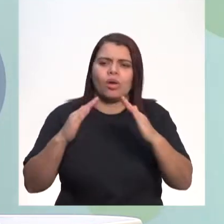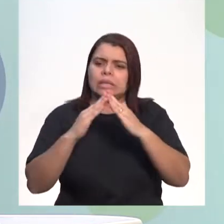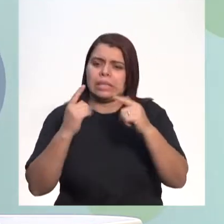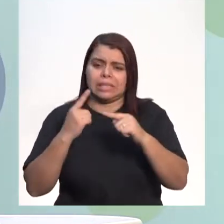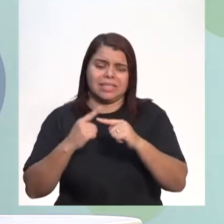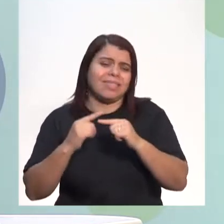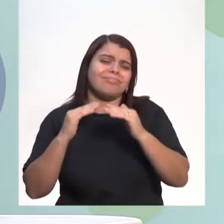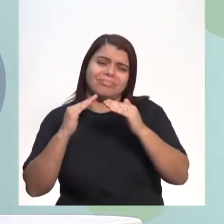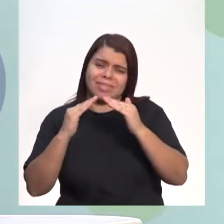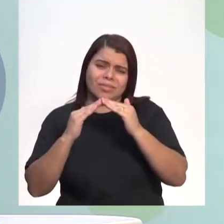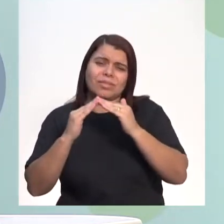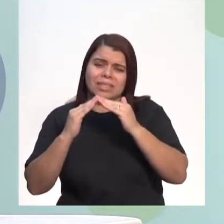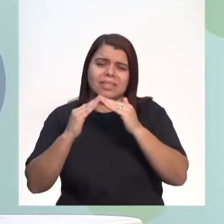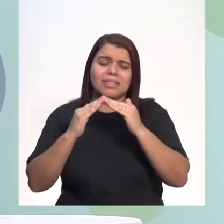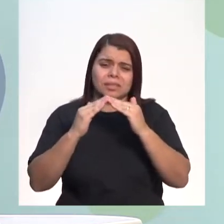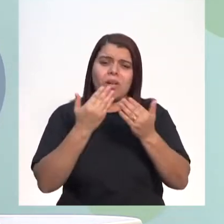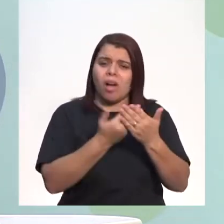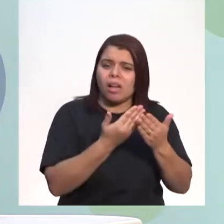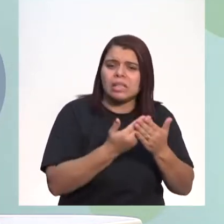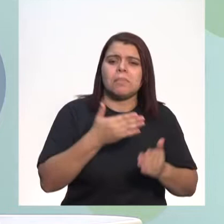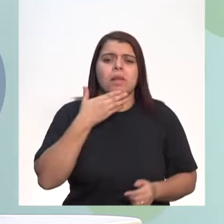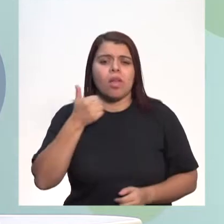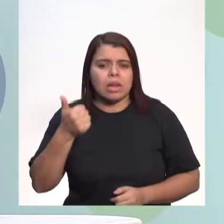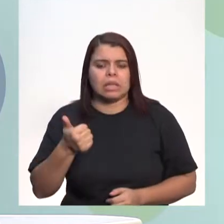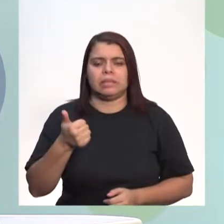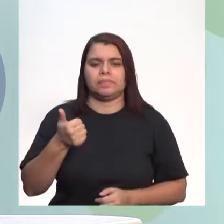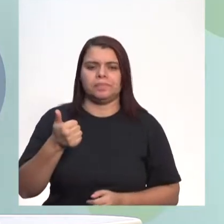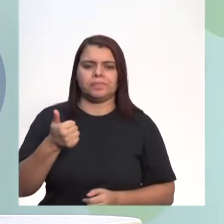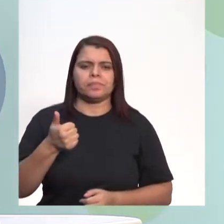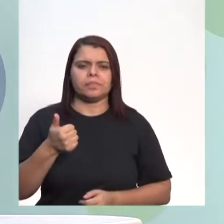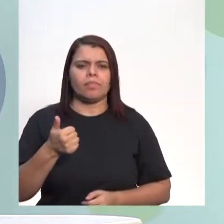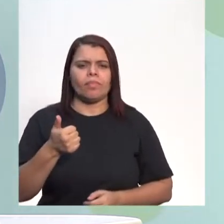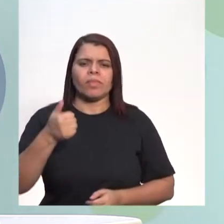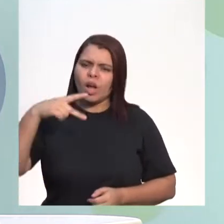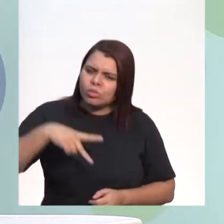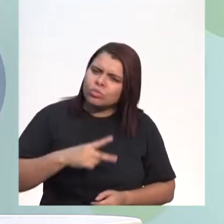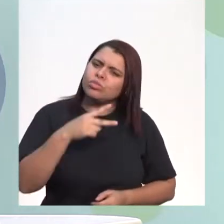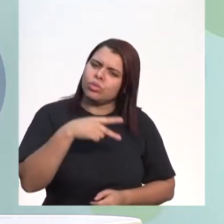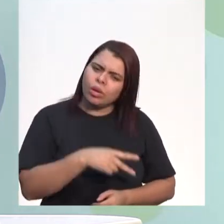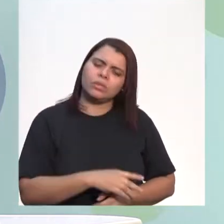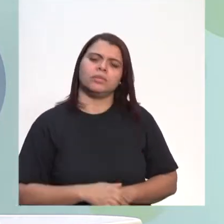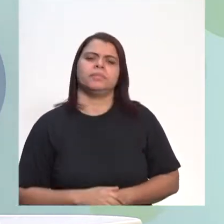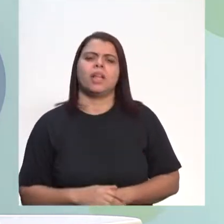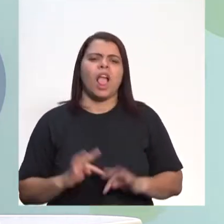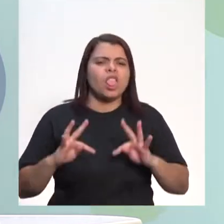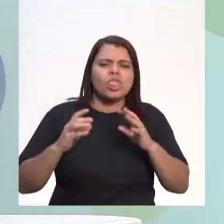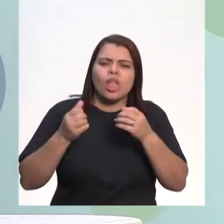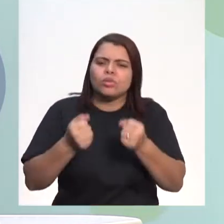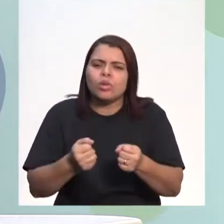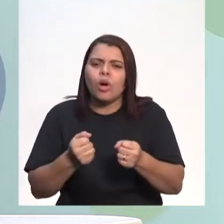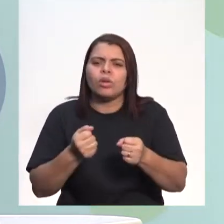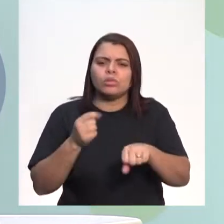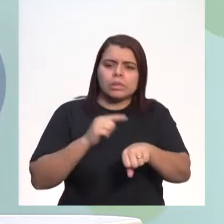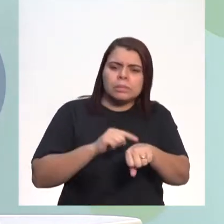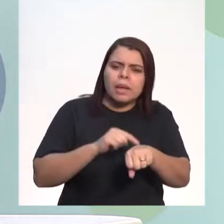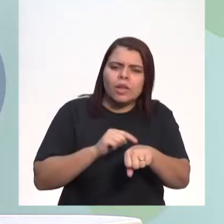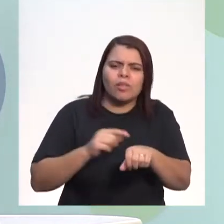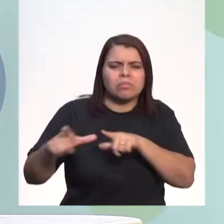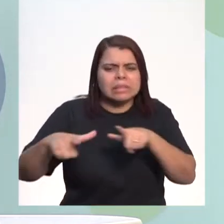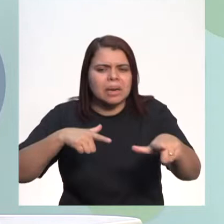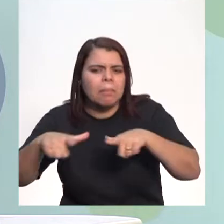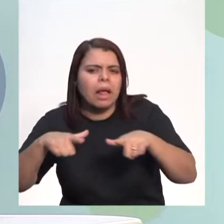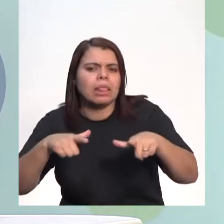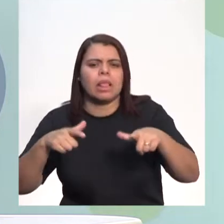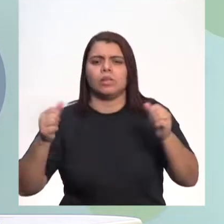poucos nós melhoraríamos isso. Então, durante todo esse período de recesso e férias, nós continuamos trabalhando aqui,